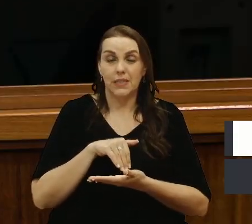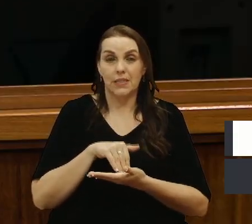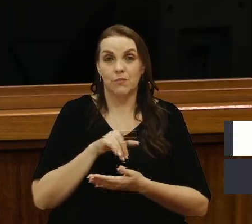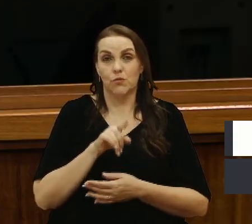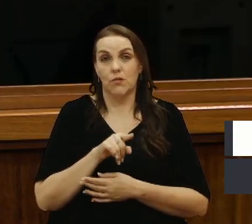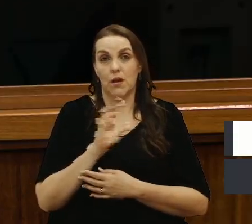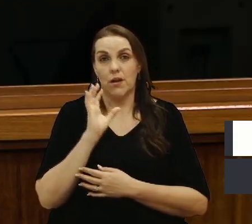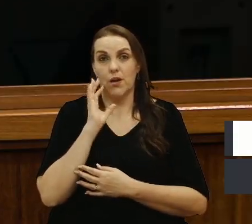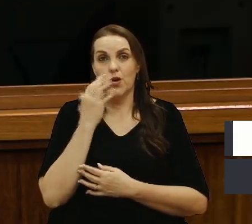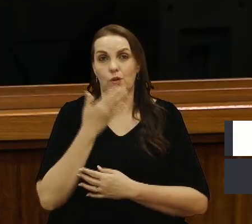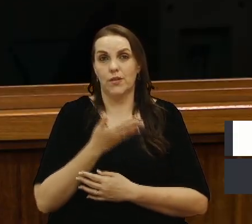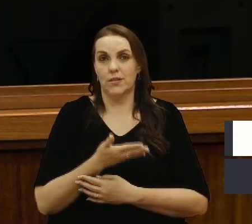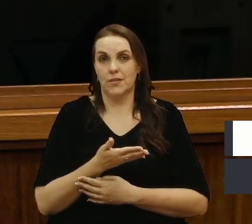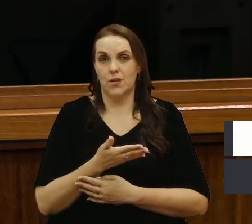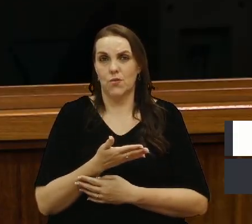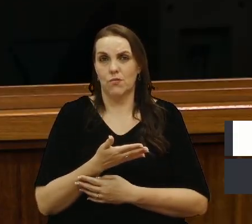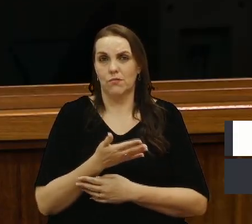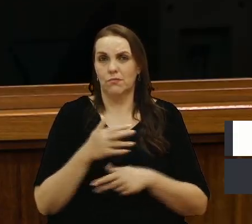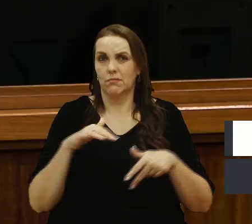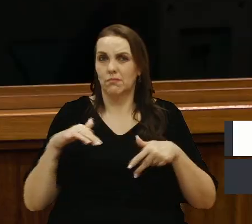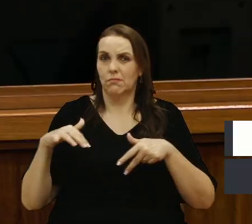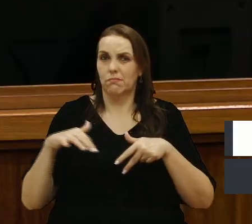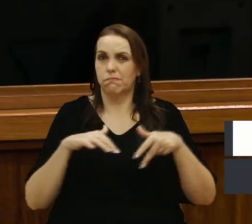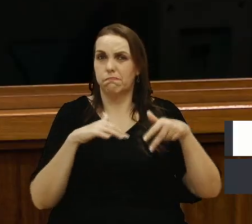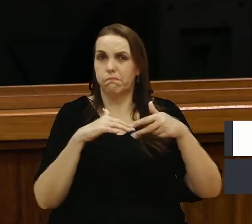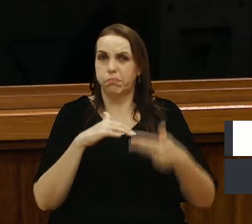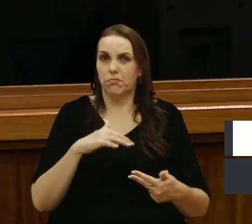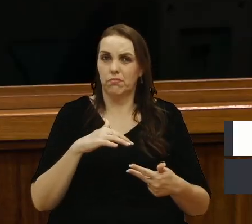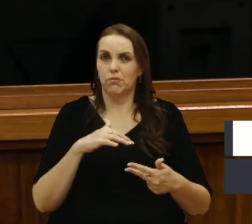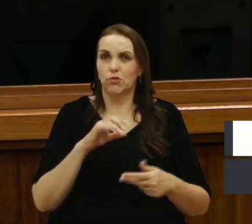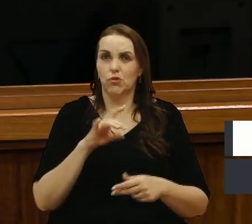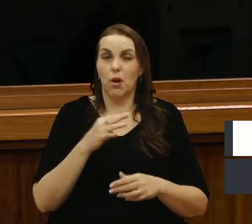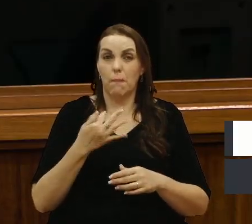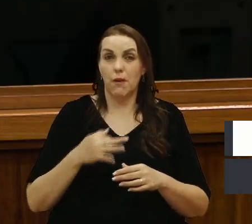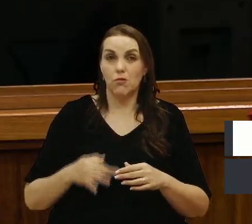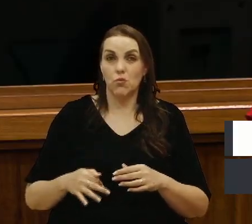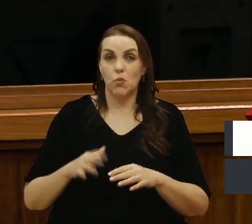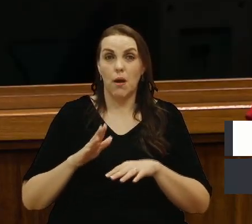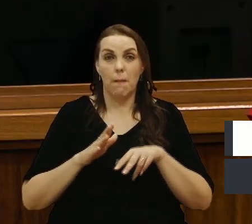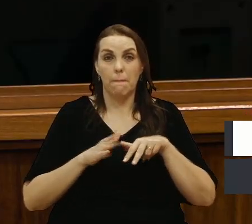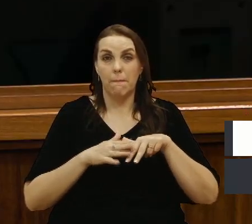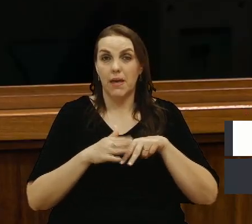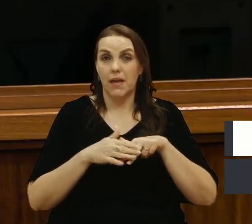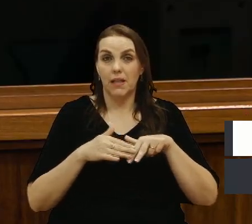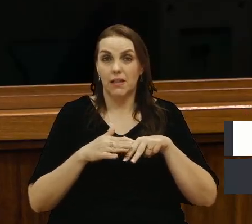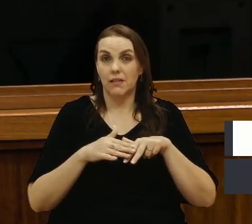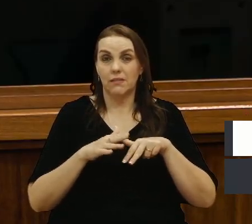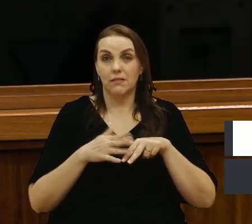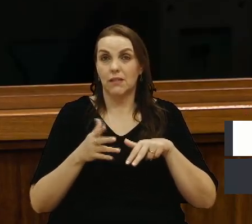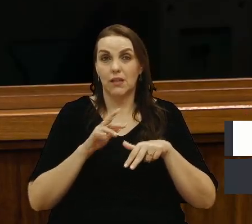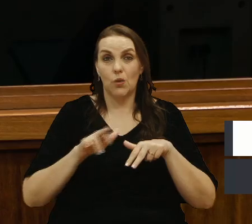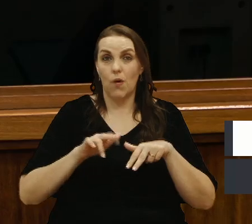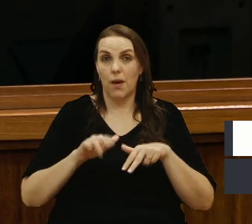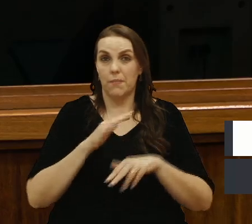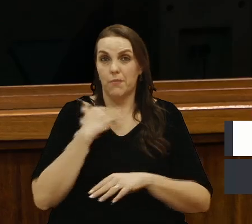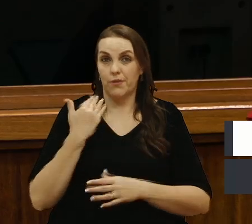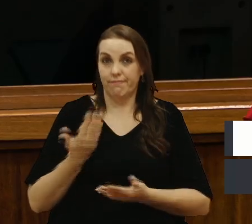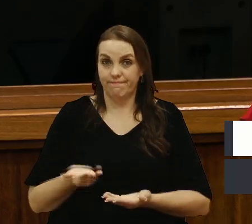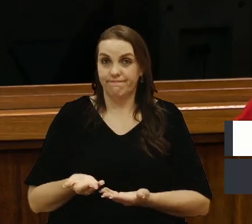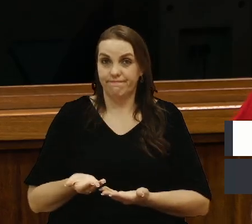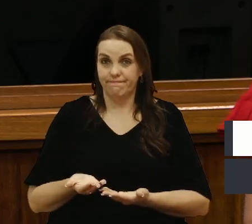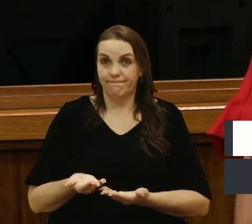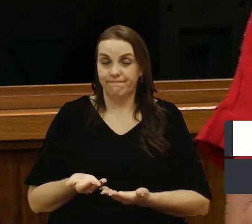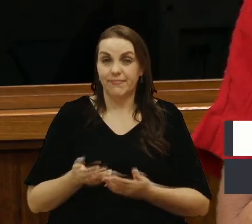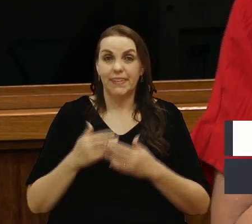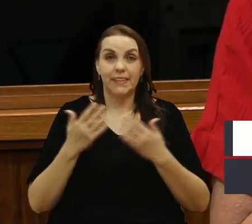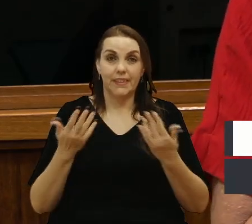questão houve por um atropelamento, que ela havia apenas machucado as pernas, que não era para morrer. Então, esse é